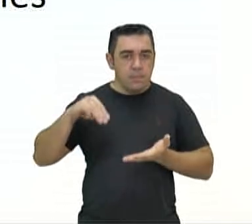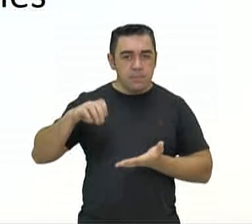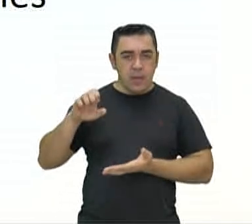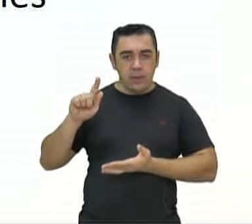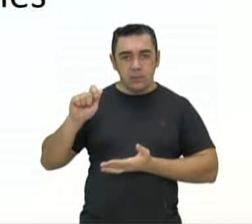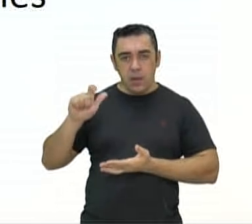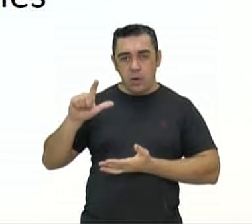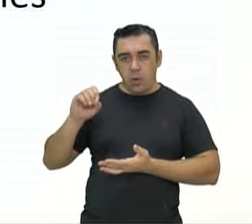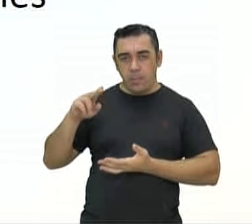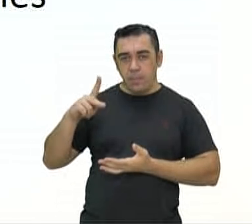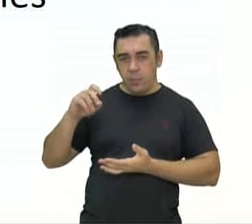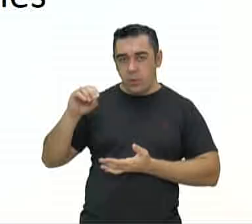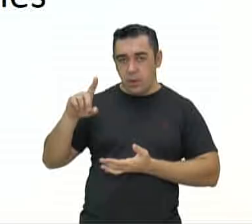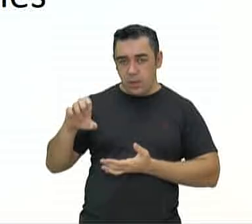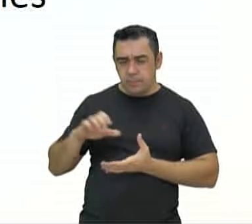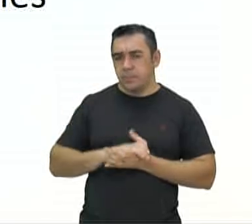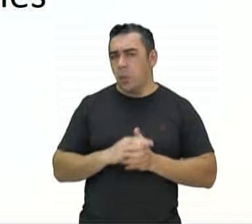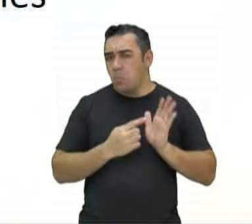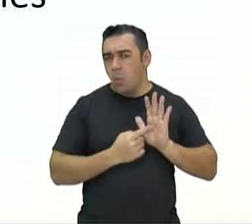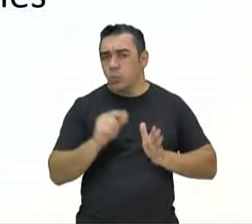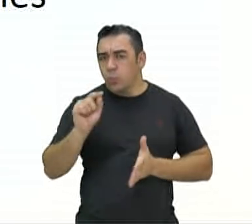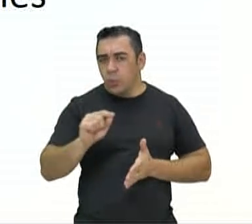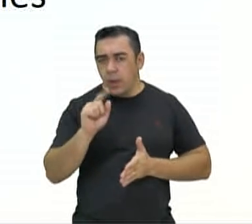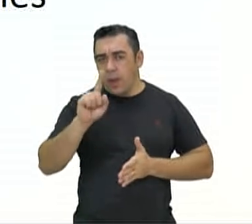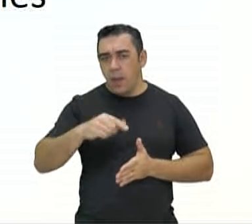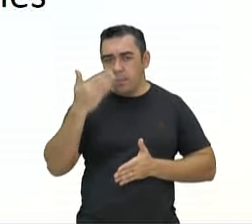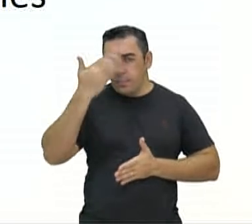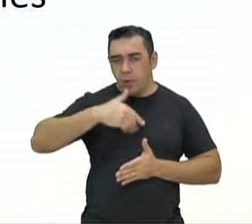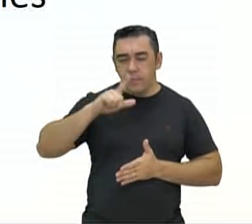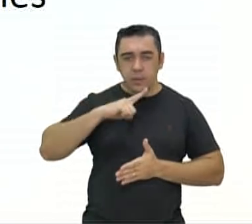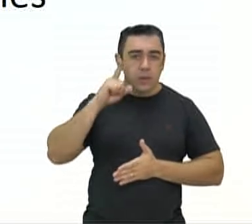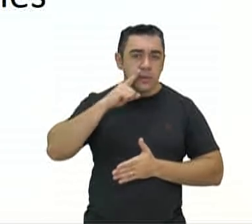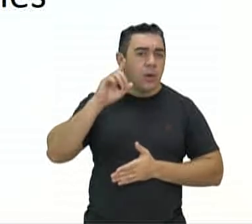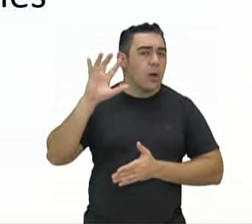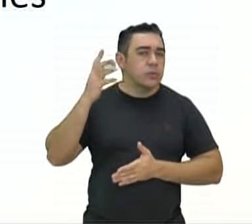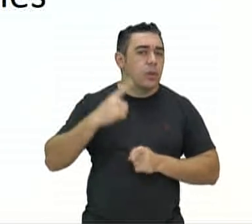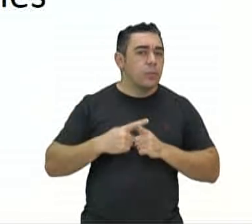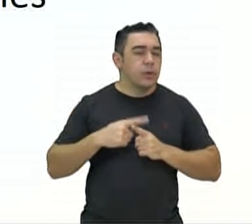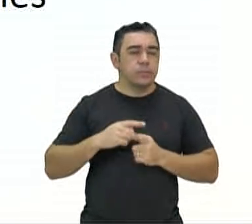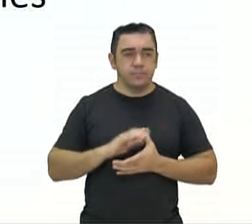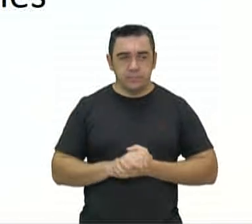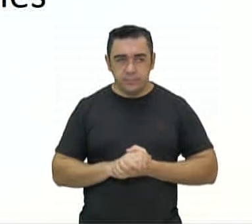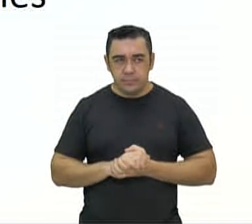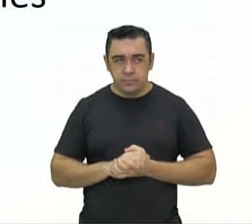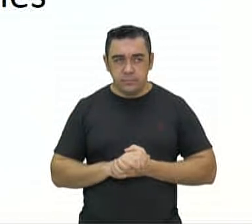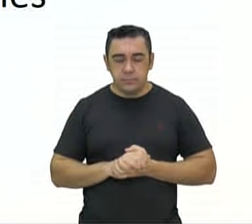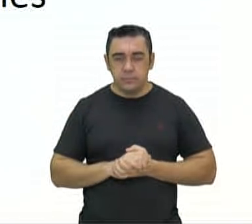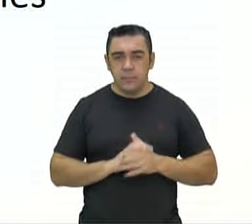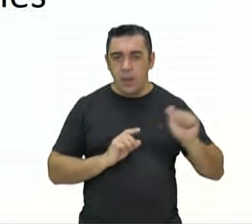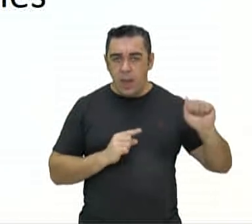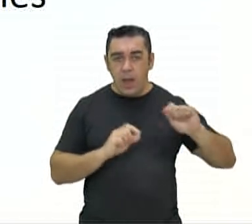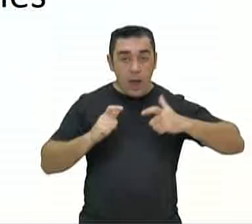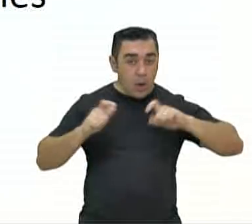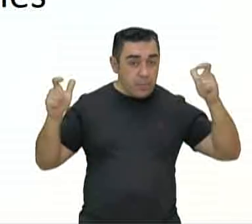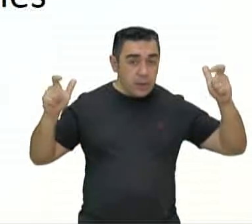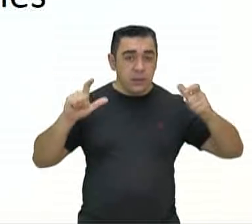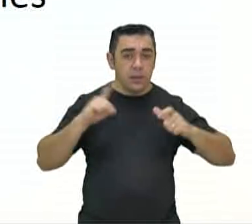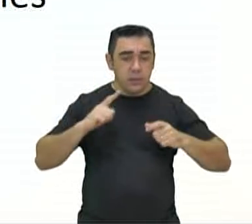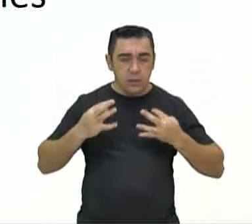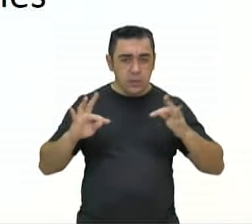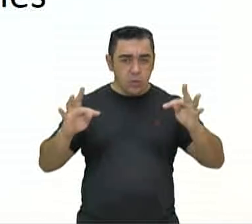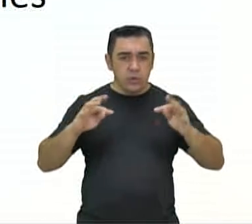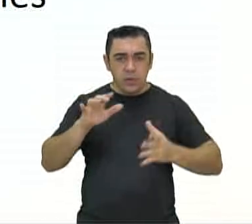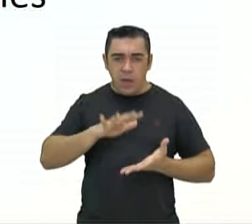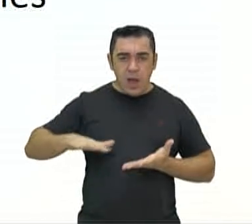megalópole, evidenciado pela megalópolis nos Estados Unidos, ocorreu devido incremento da tecnologia nos diferentes setores da